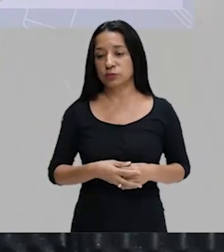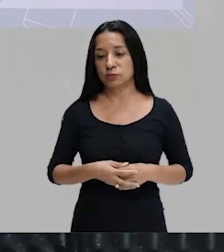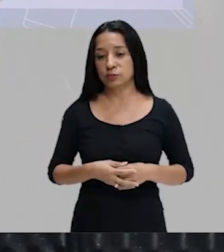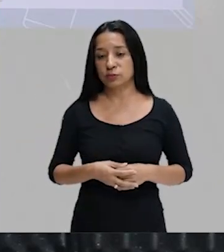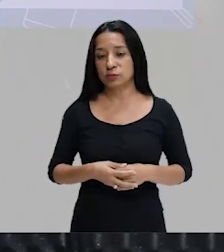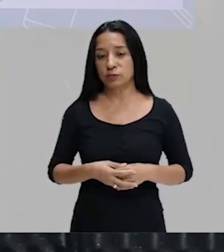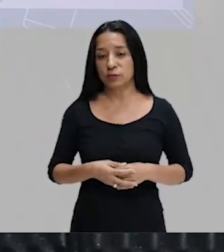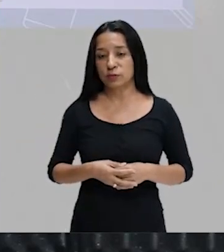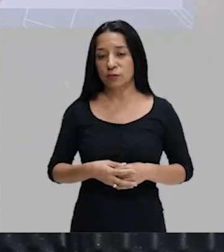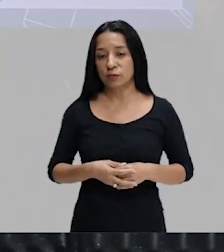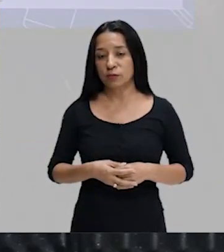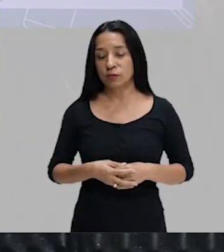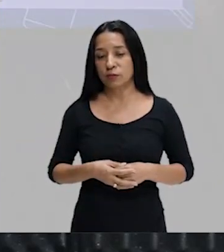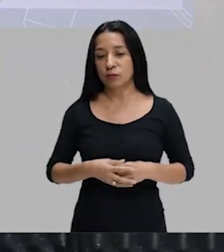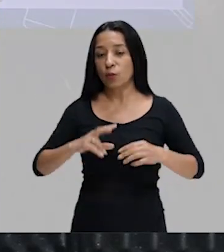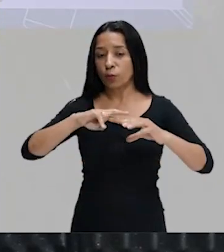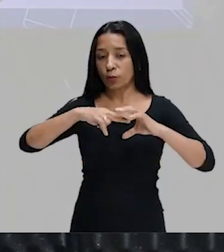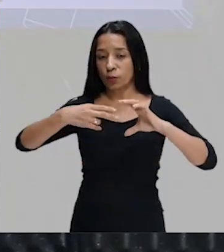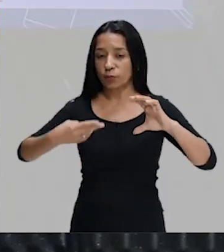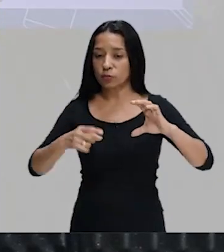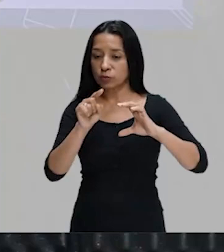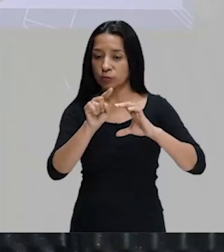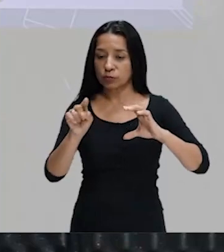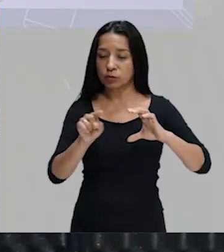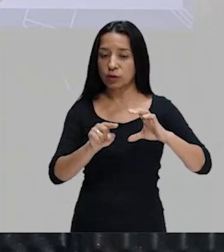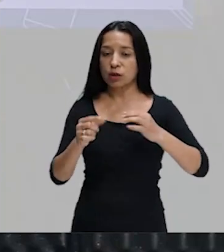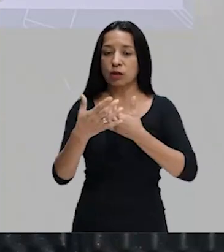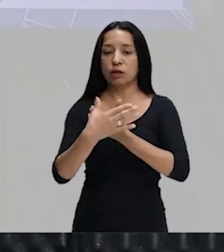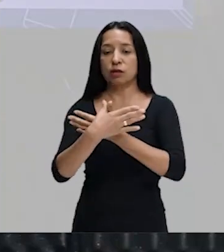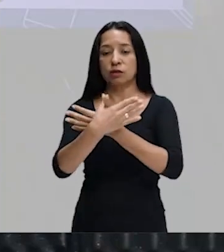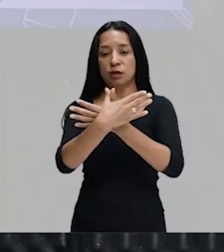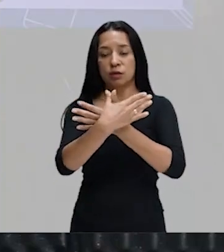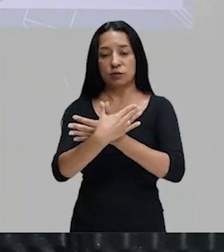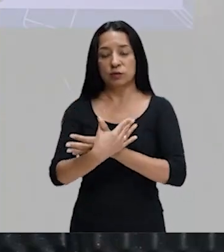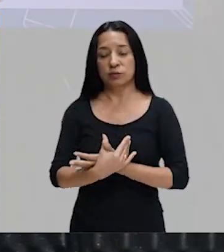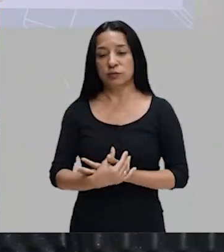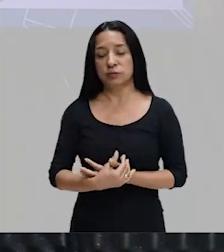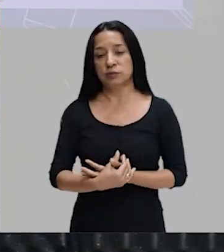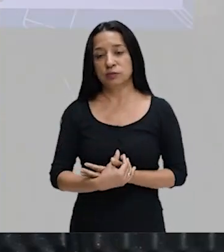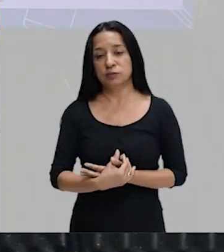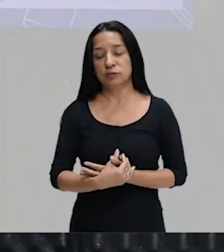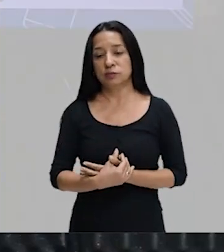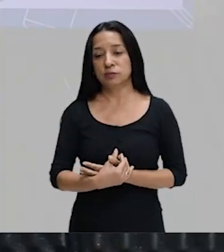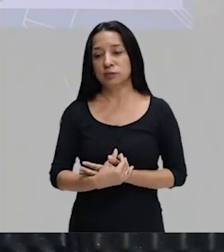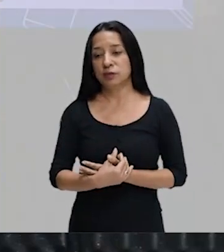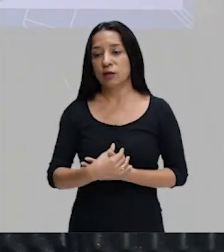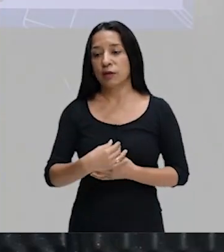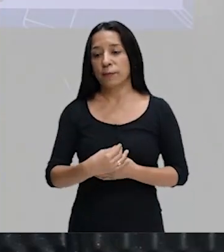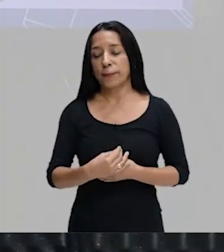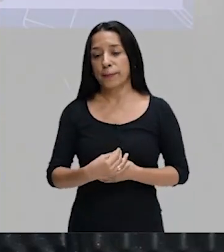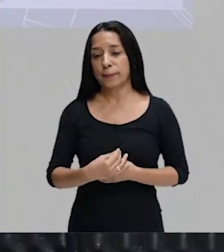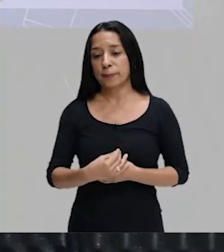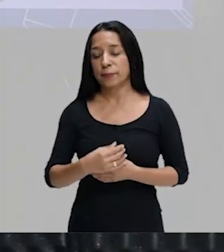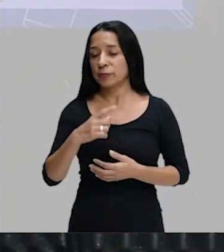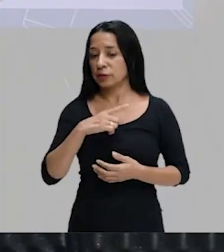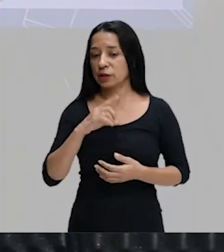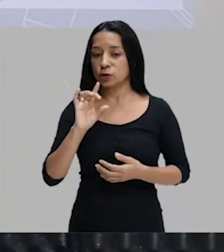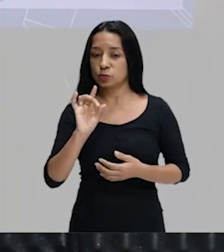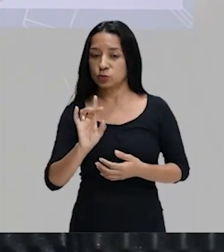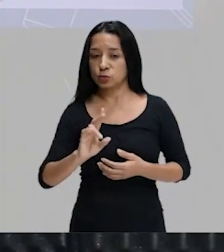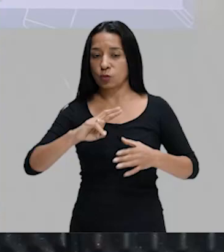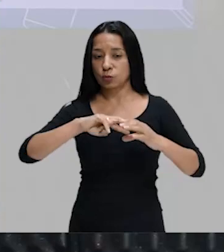alelos estão na região não homóloga ao cromossomo W, ou seja, Só está presente no cromossomo